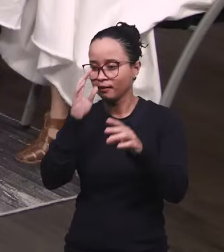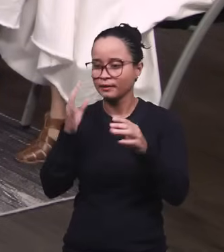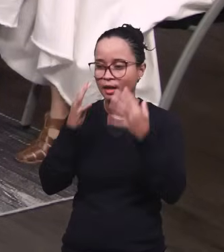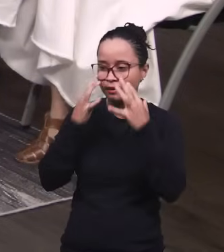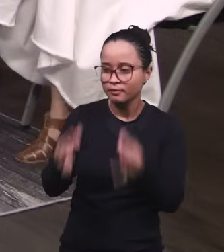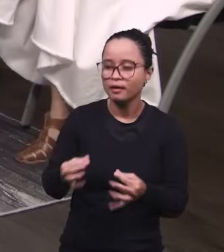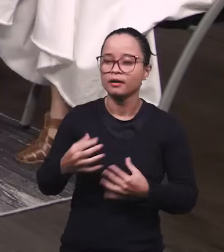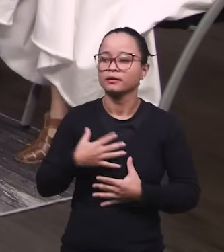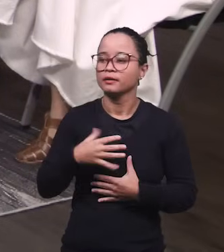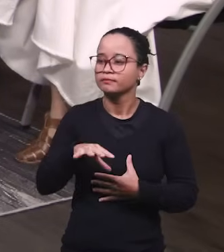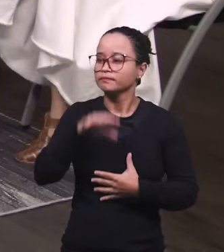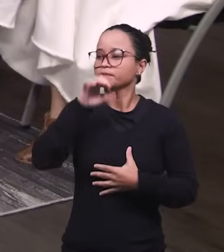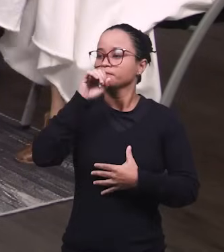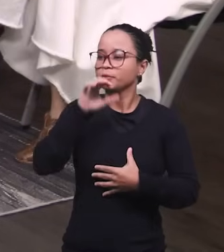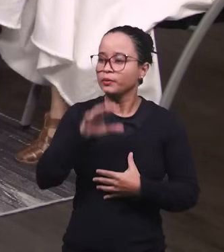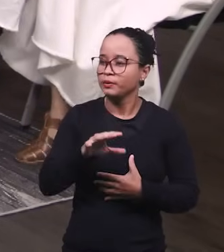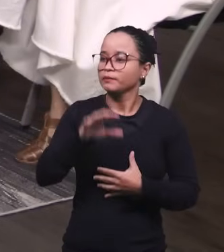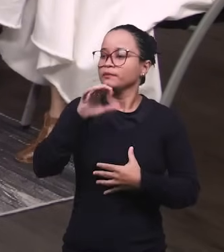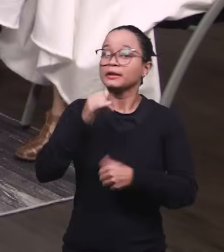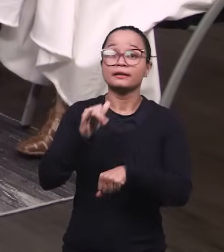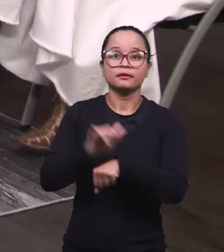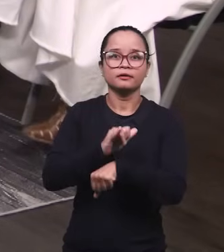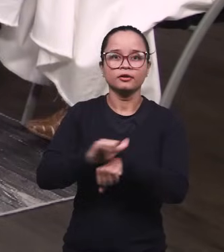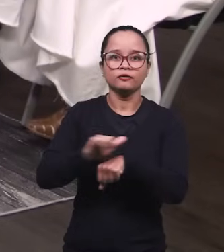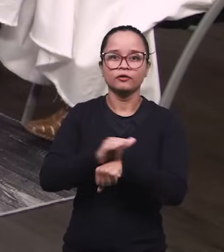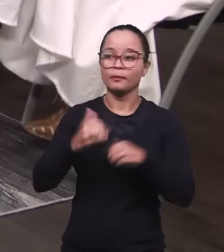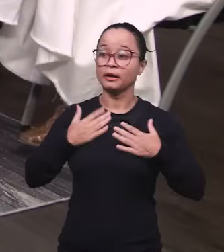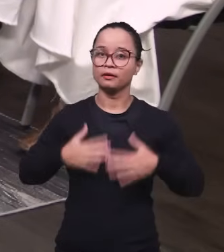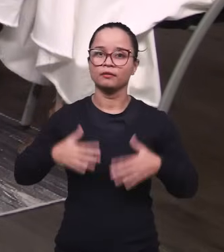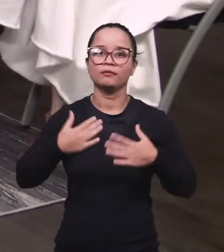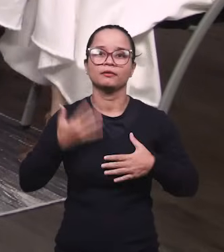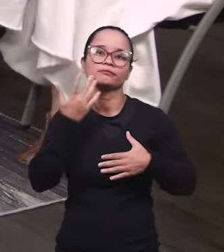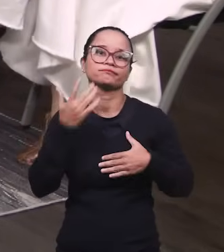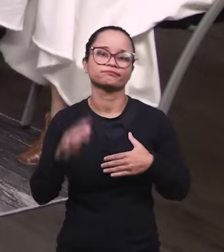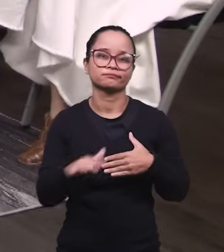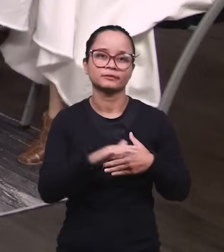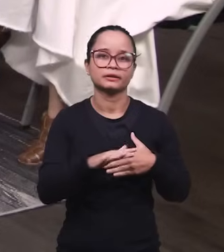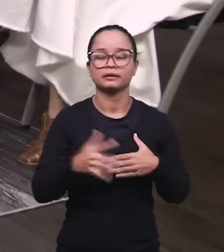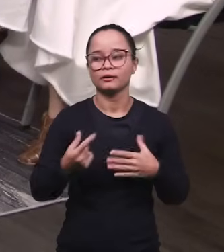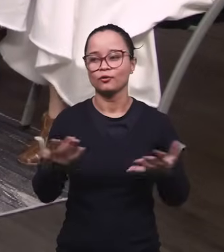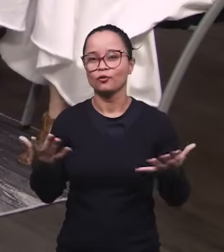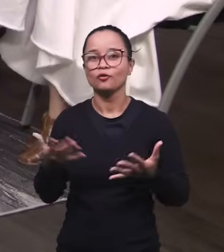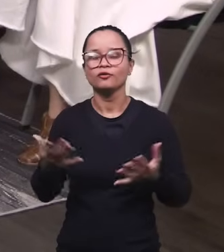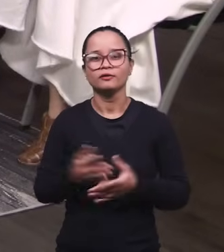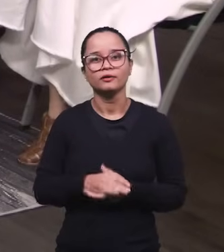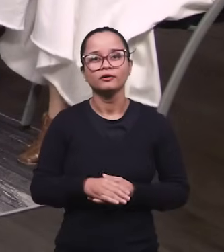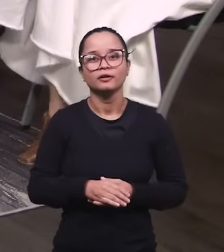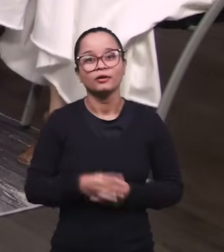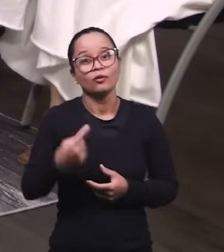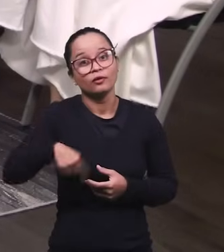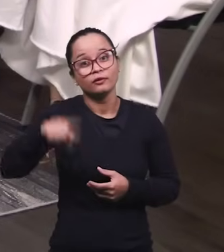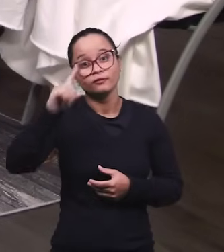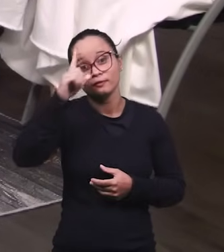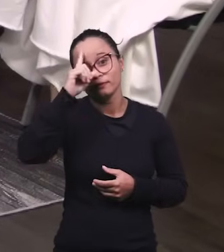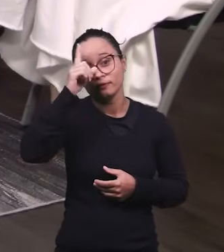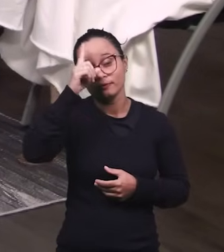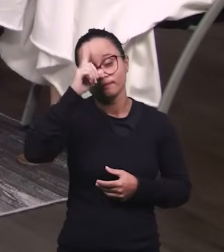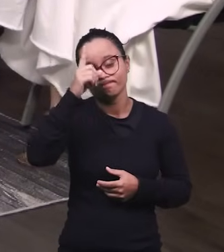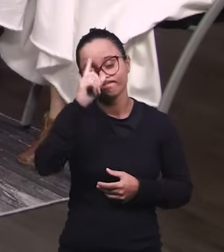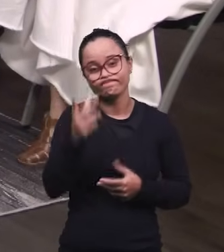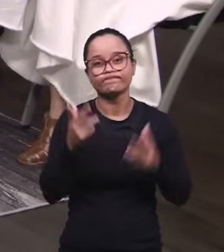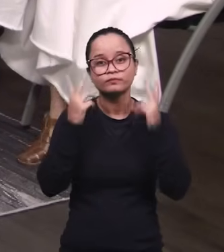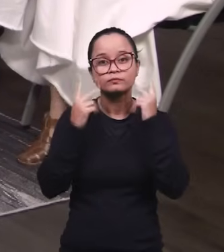distrair. Respiração, né? Então foram coisas que hoje fazem parte do nosso... e faz parte do